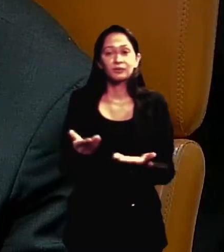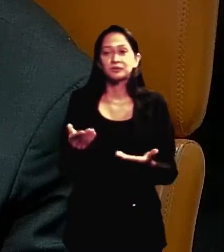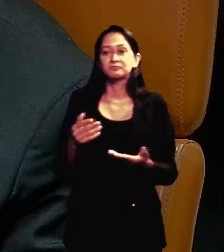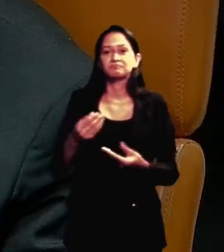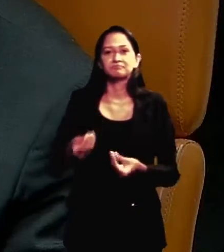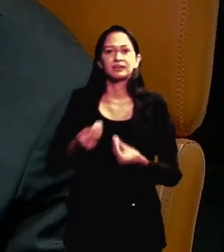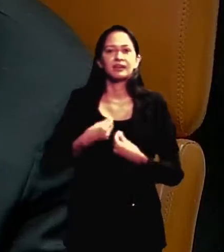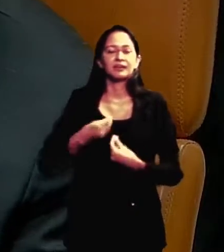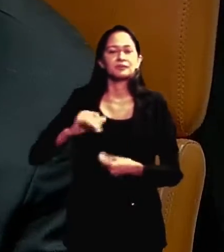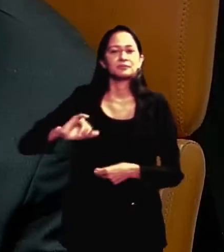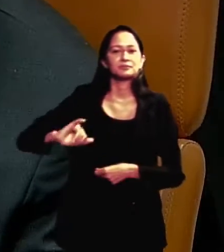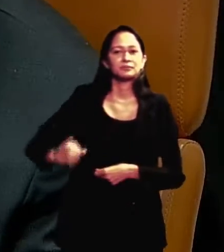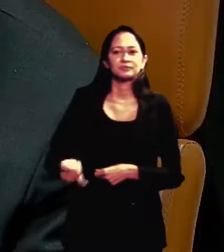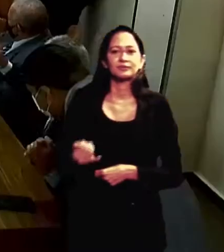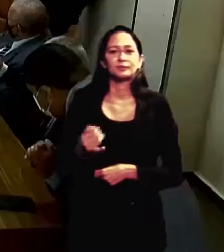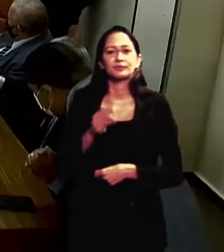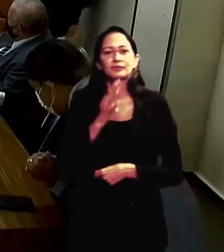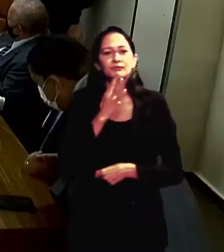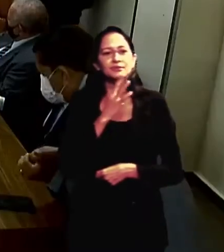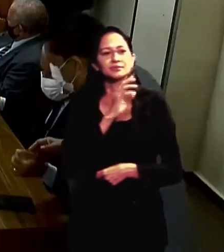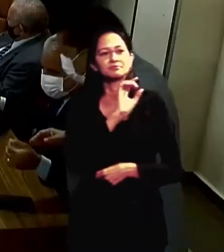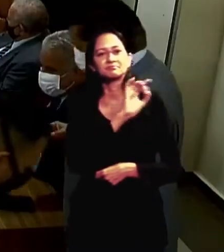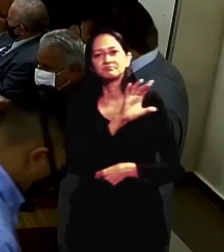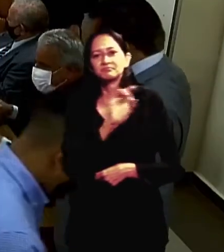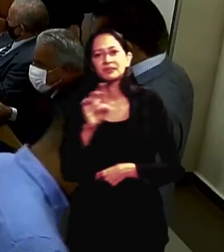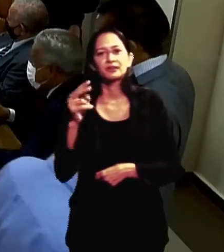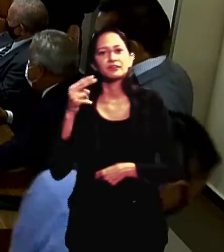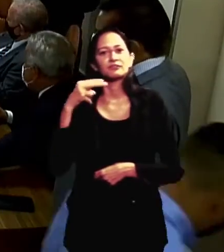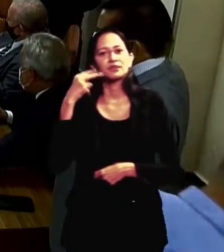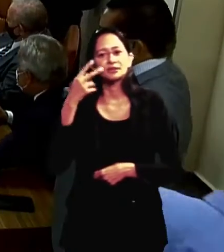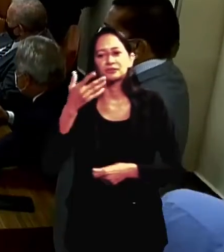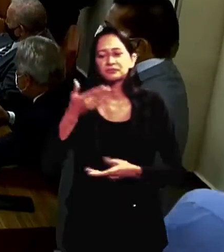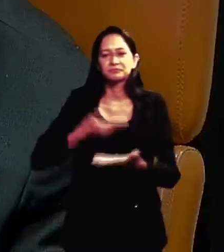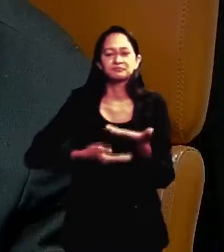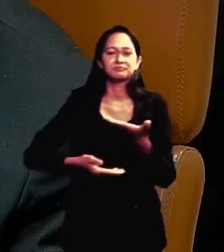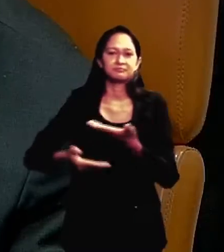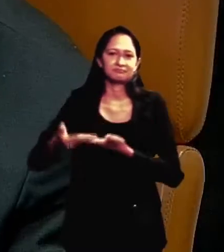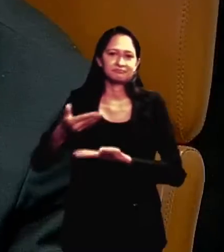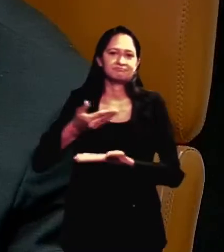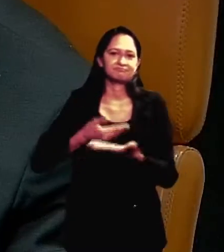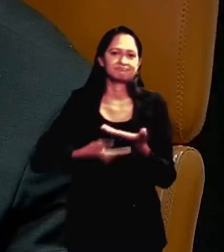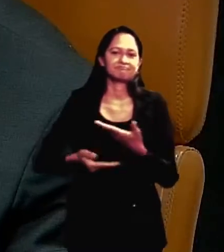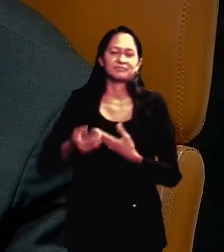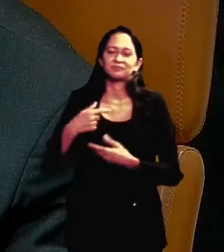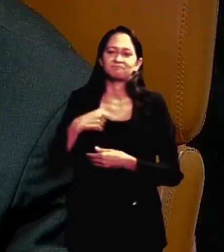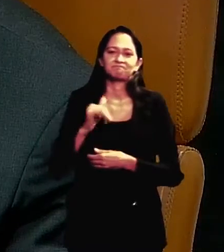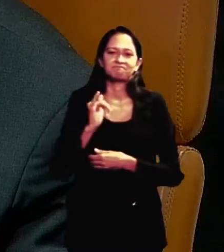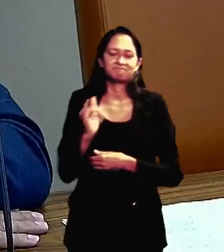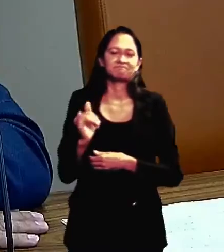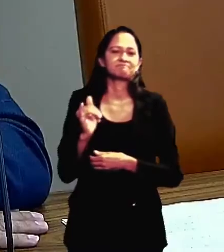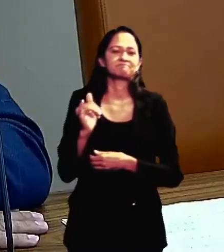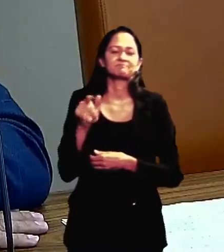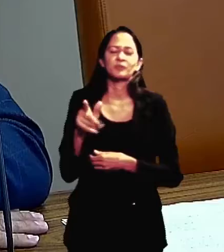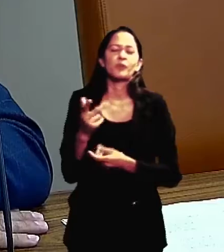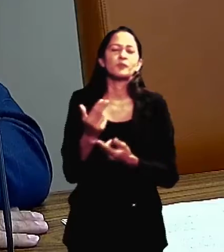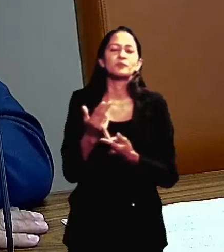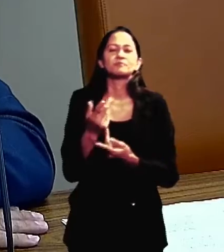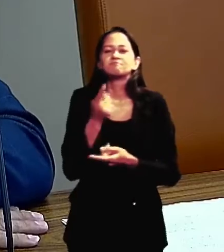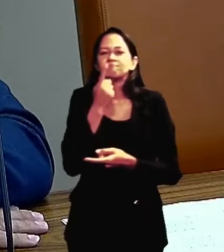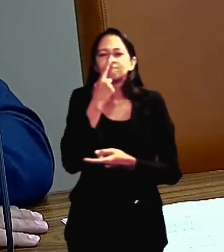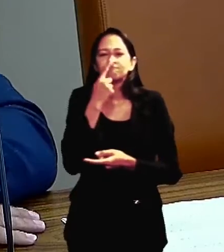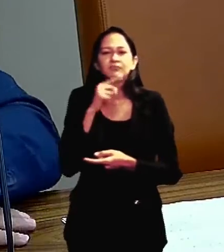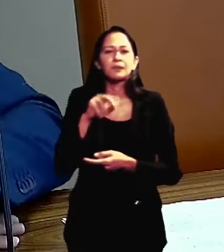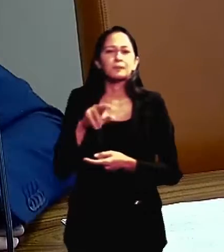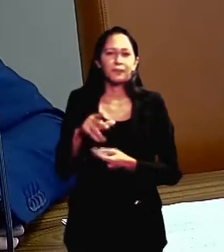me dando essa oportunidade de conhecer esses vereadores mais de perto. E eu faço referência ao meu amigo, o vereador Cabo Sena, aí, como um irmão meu.